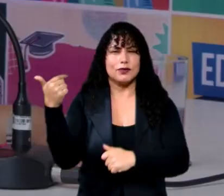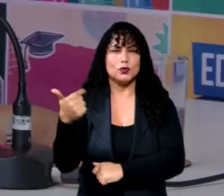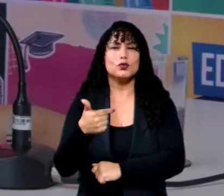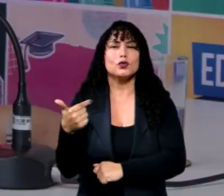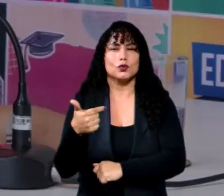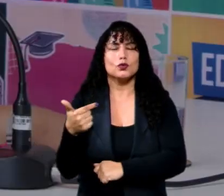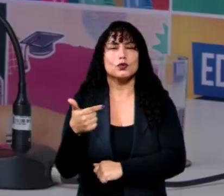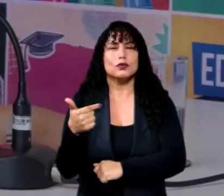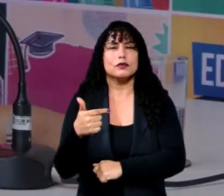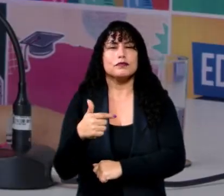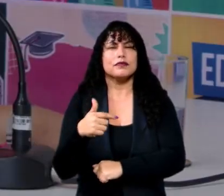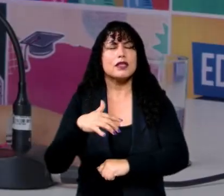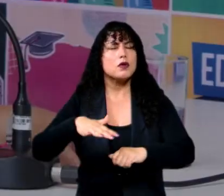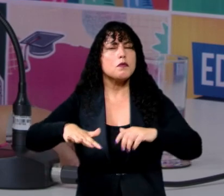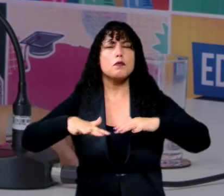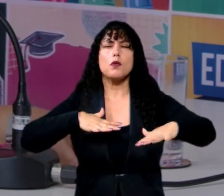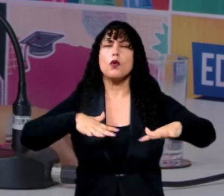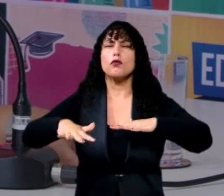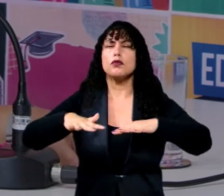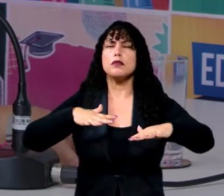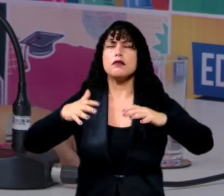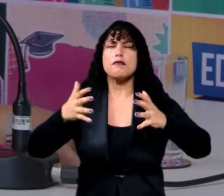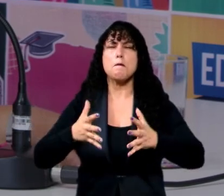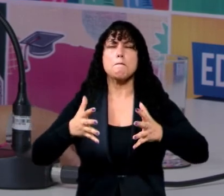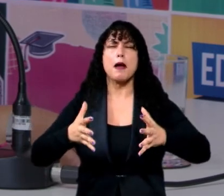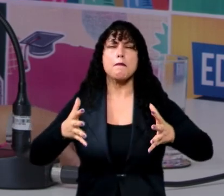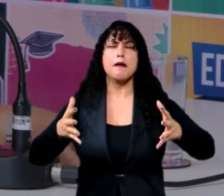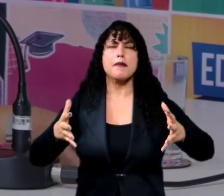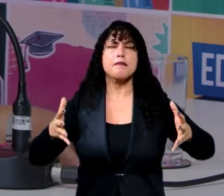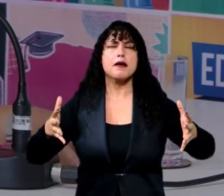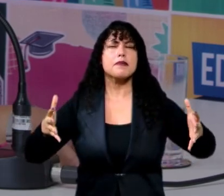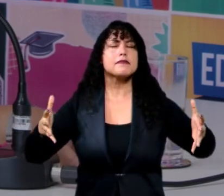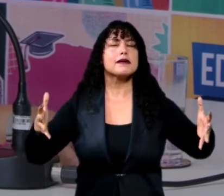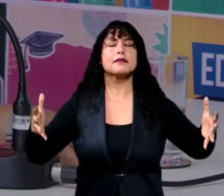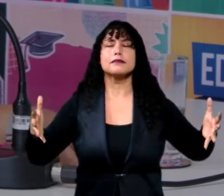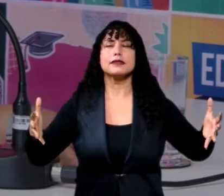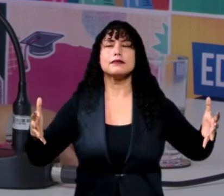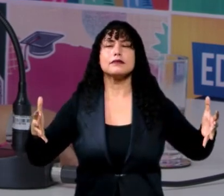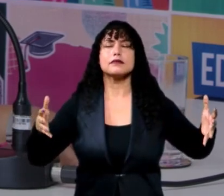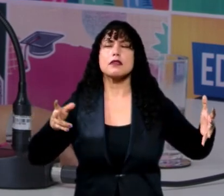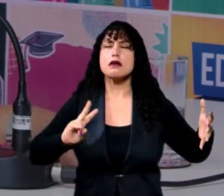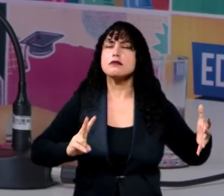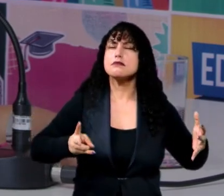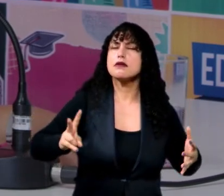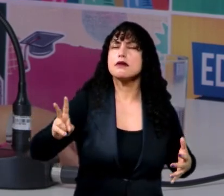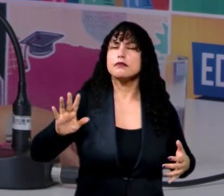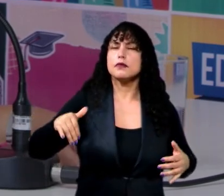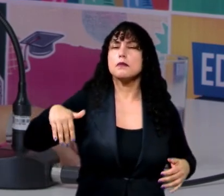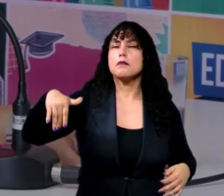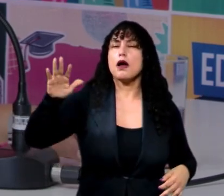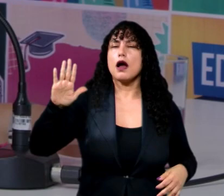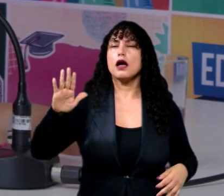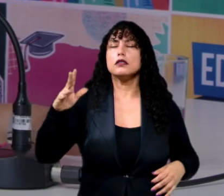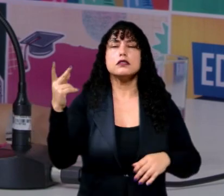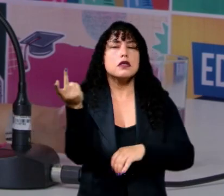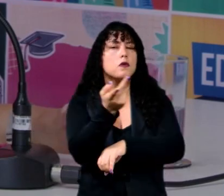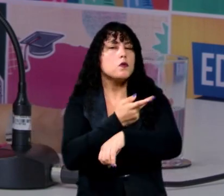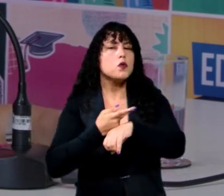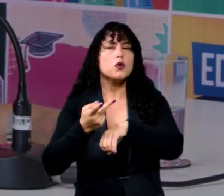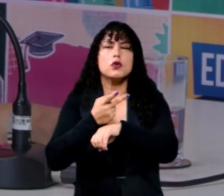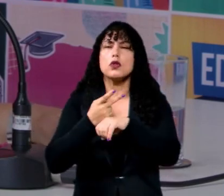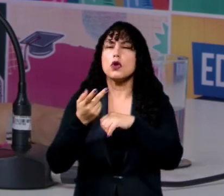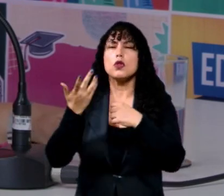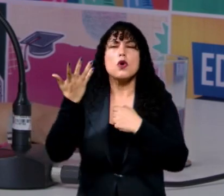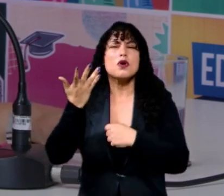Mundial, esse movimento foi crescente, né? Cada vez mais dessa busca de não